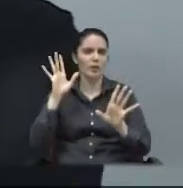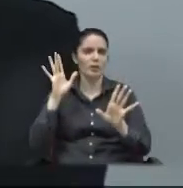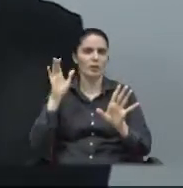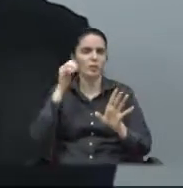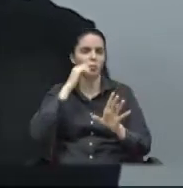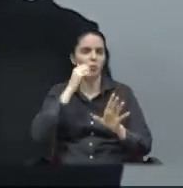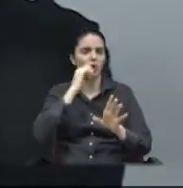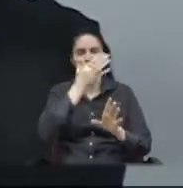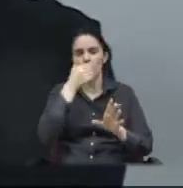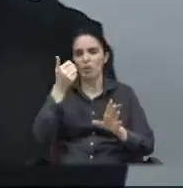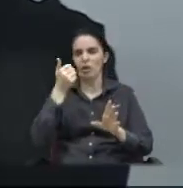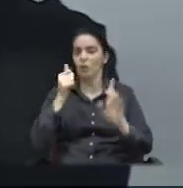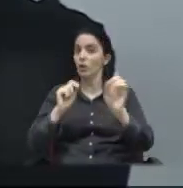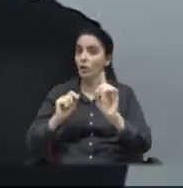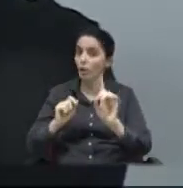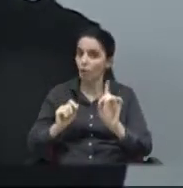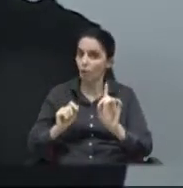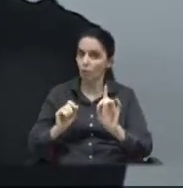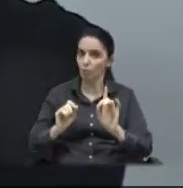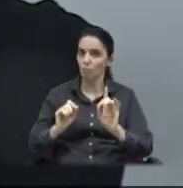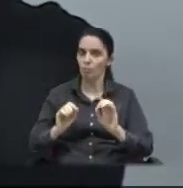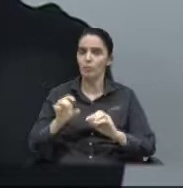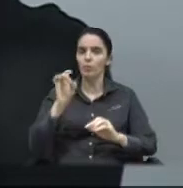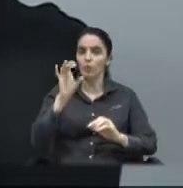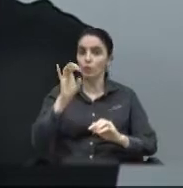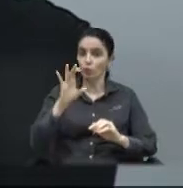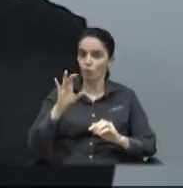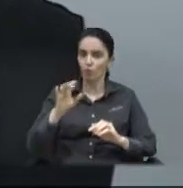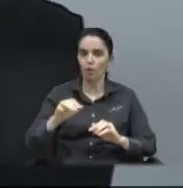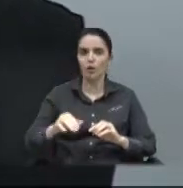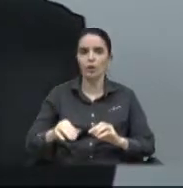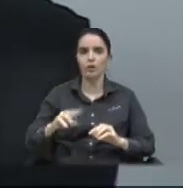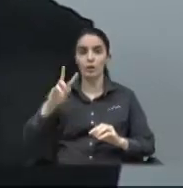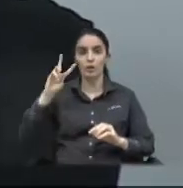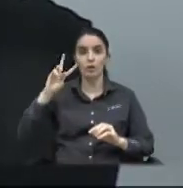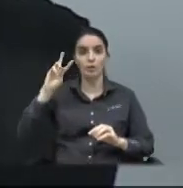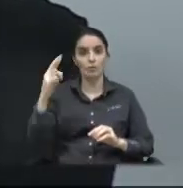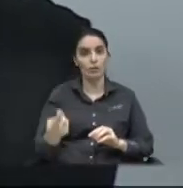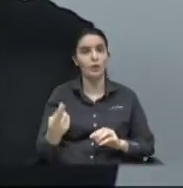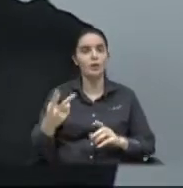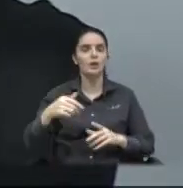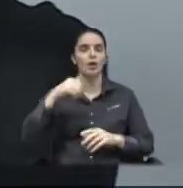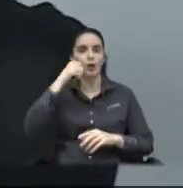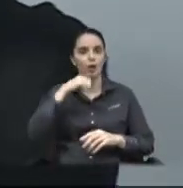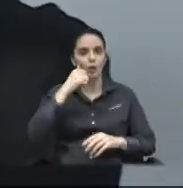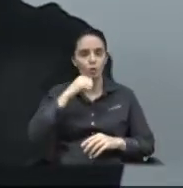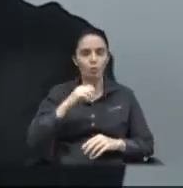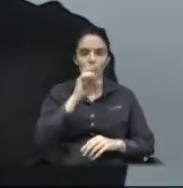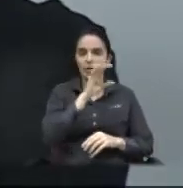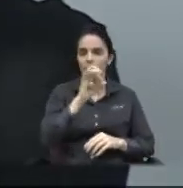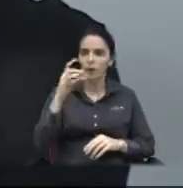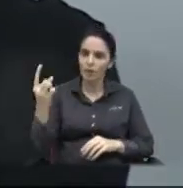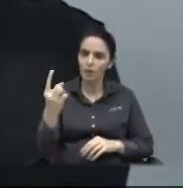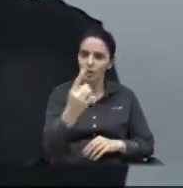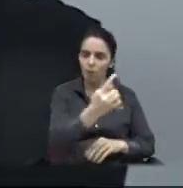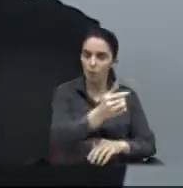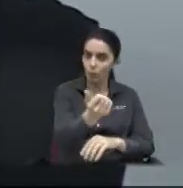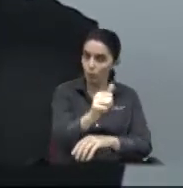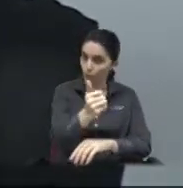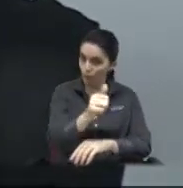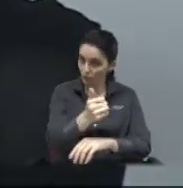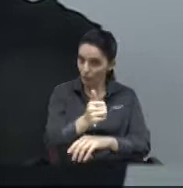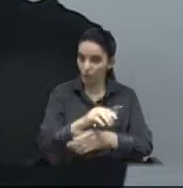tem que ser valorizada pelo trabalho pelo empenho que nós fazemos cada uma na sua pressão então quero